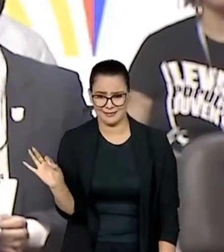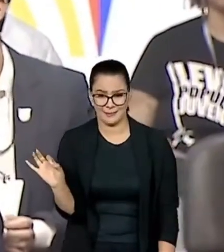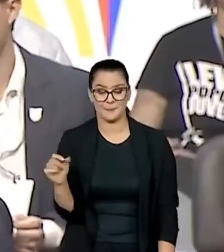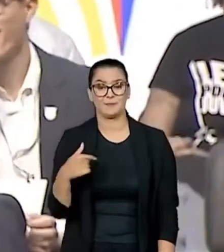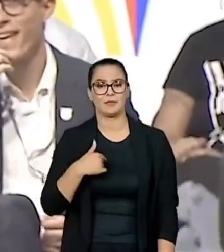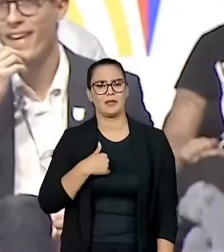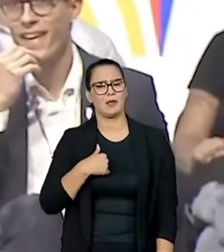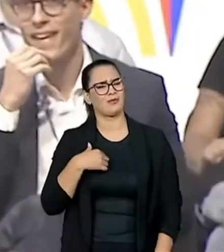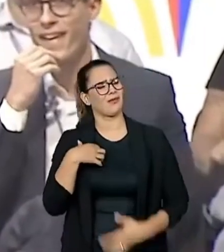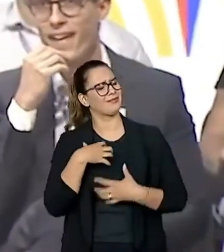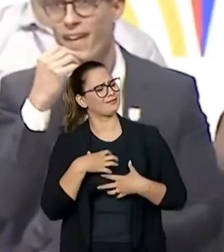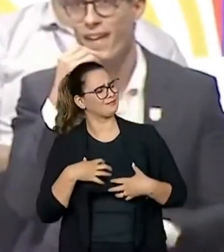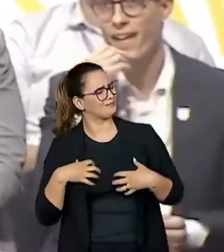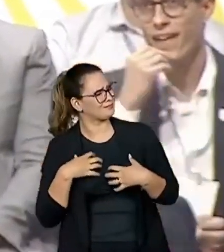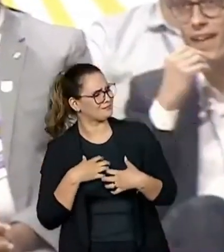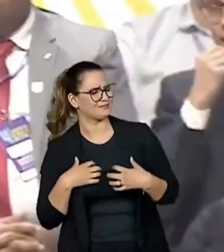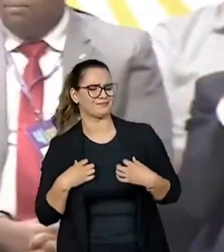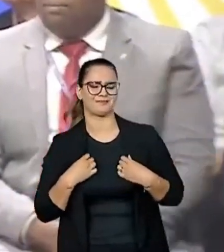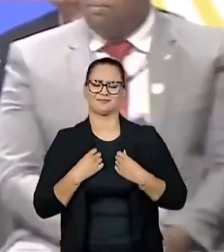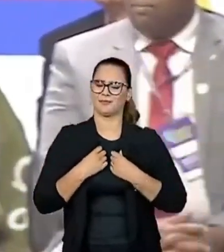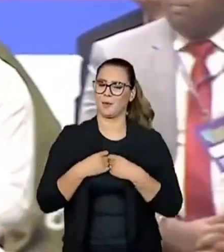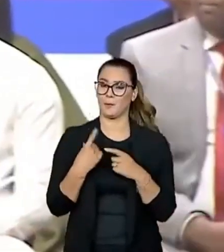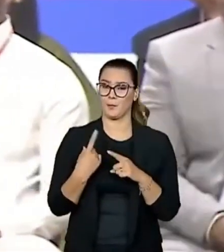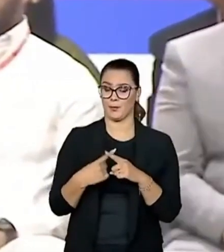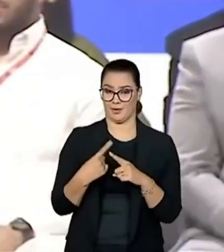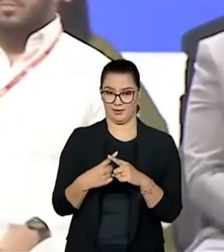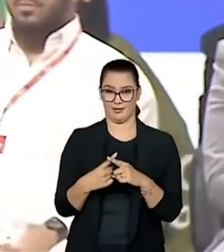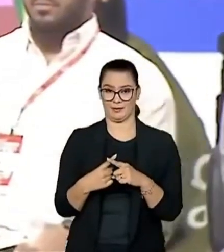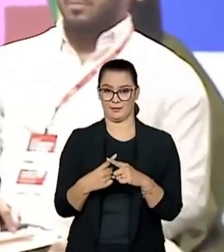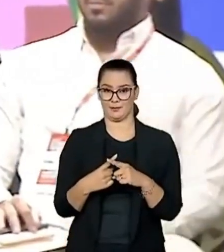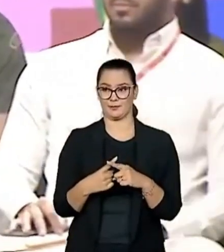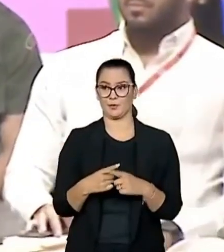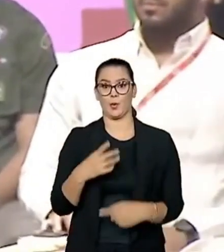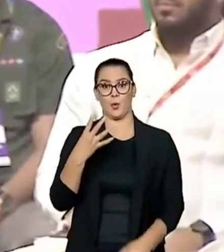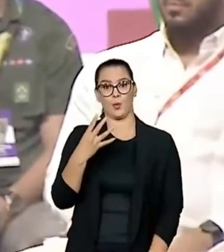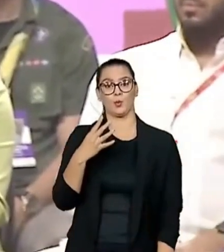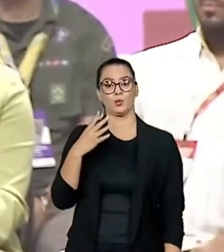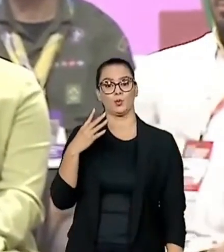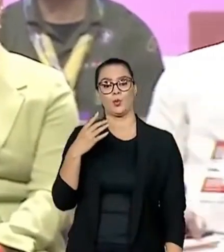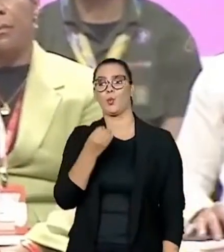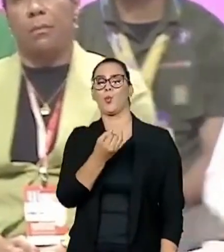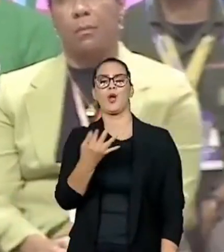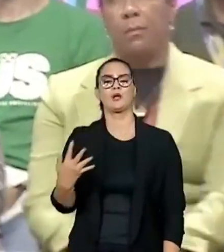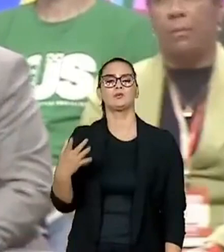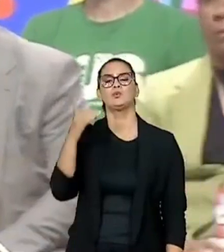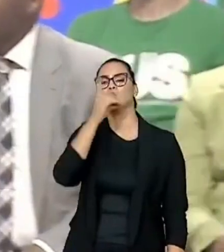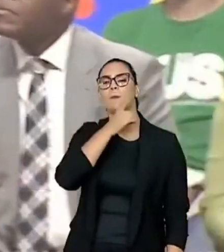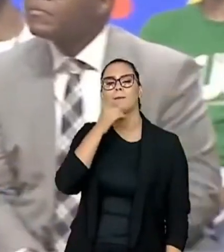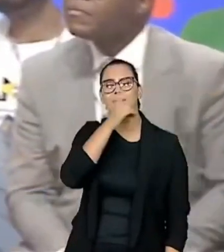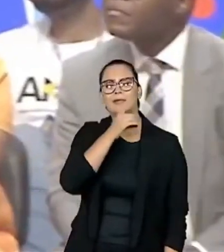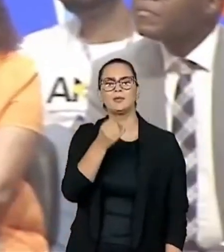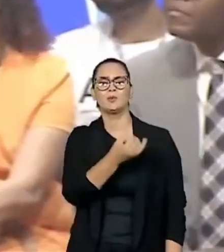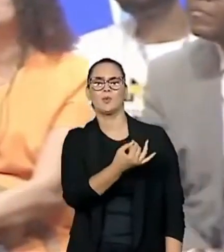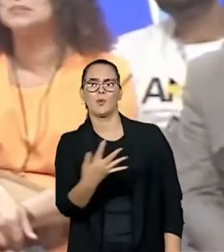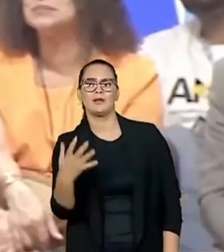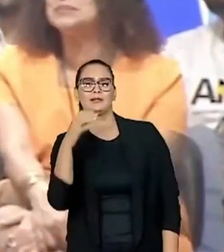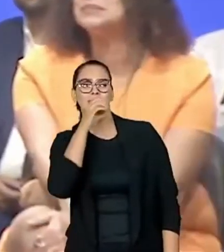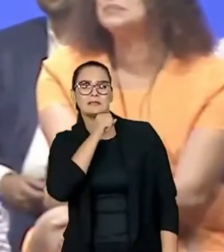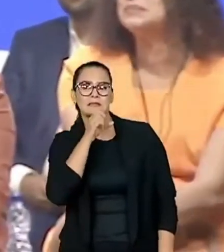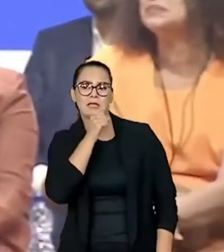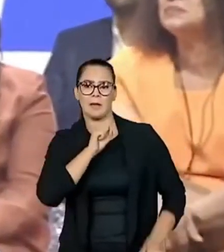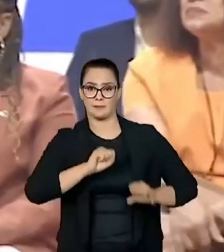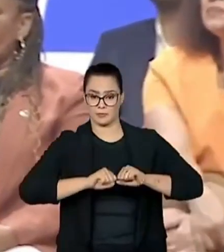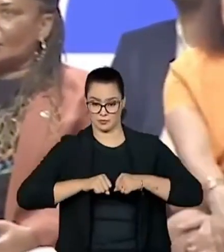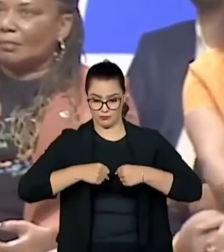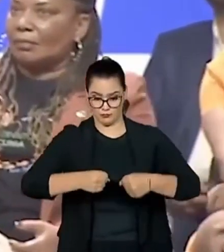mais ficava magoado, companheiros, é quantos domingos, quantos sábados eu dediquei na minha